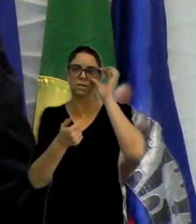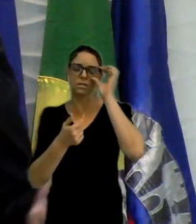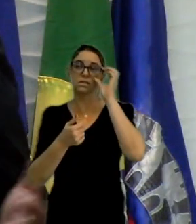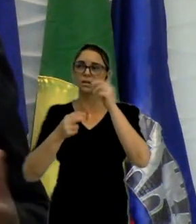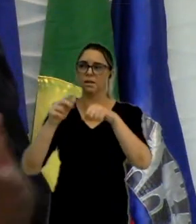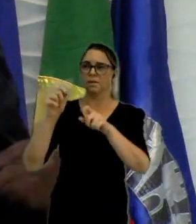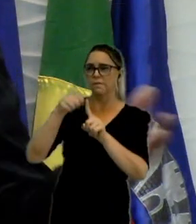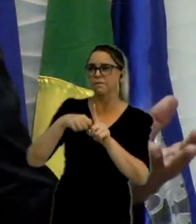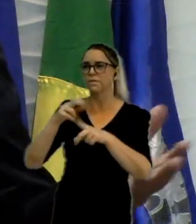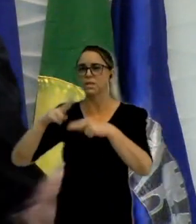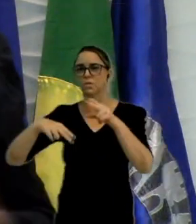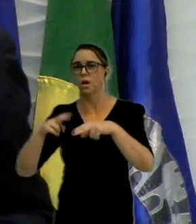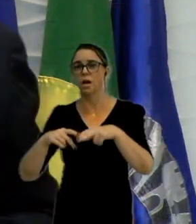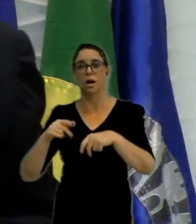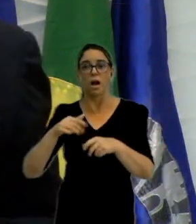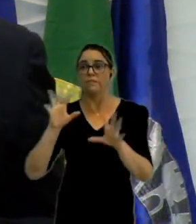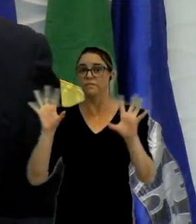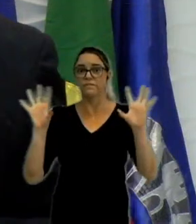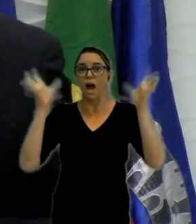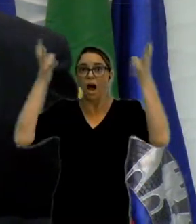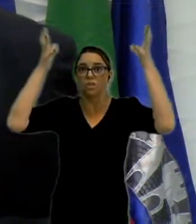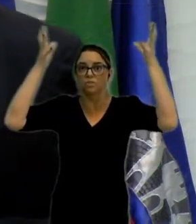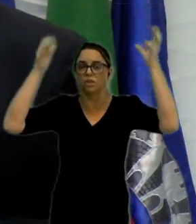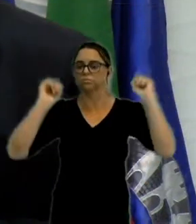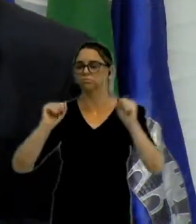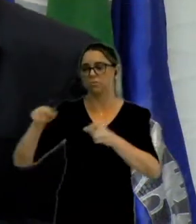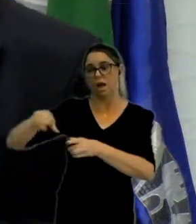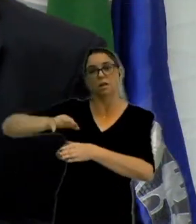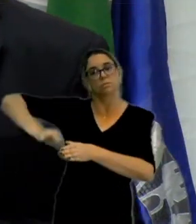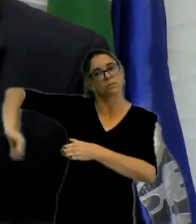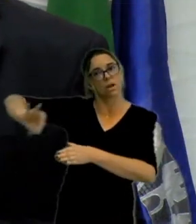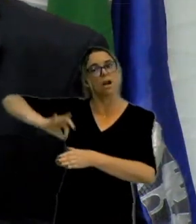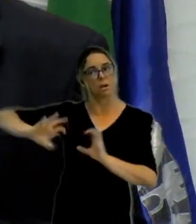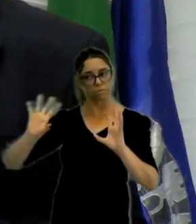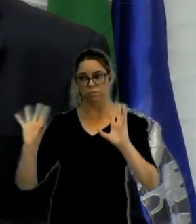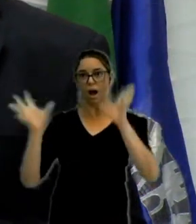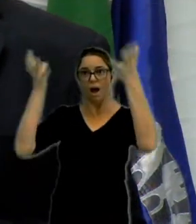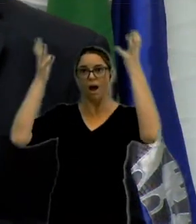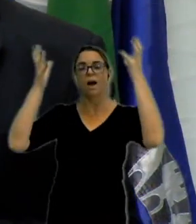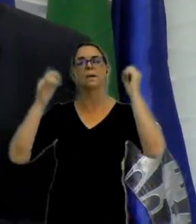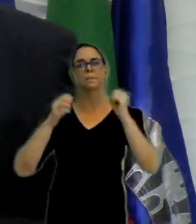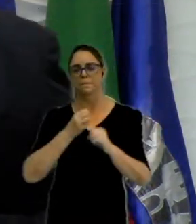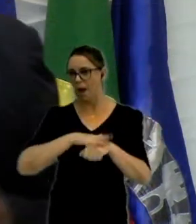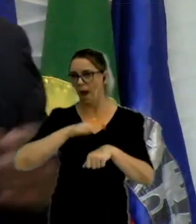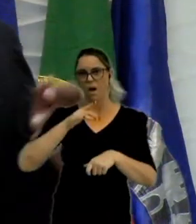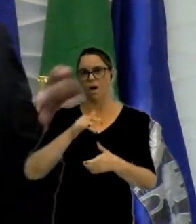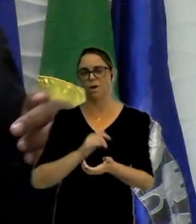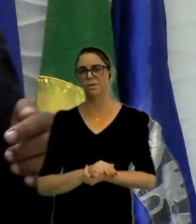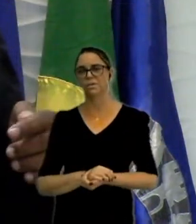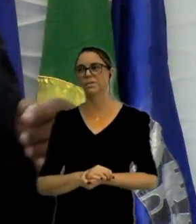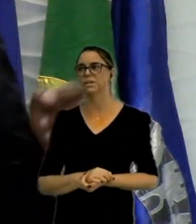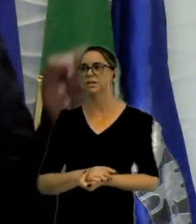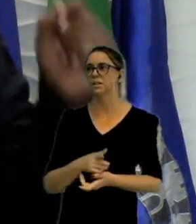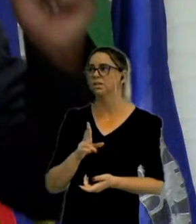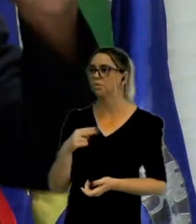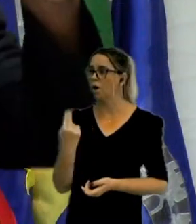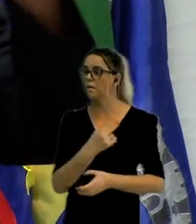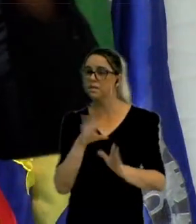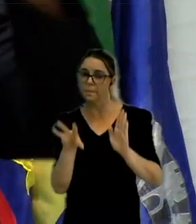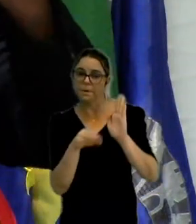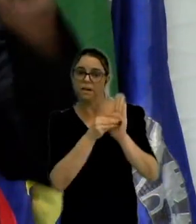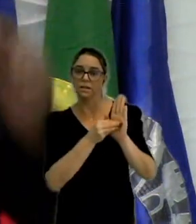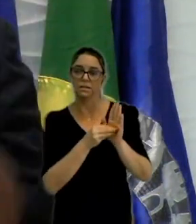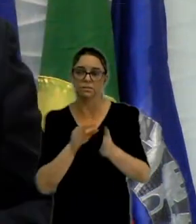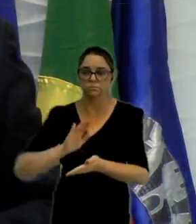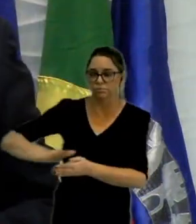maior festa que nós temos na nossa vida, é o São João. E quando pediram a liberação da nossa emenda para fazer o tapa-buraco